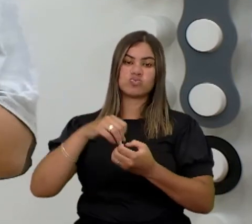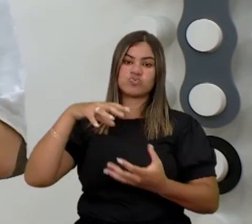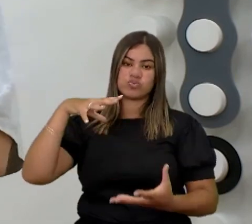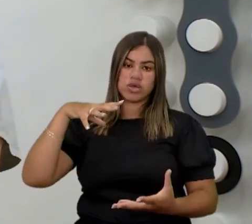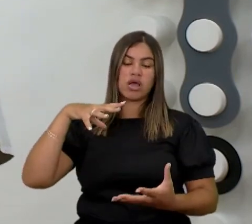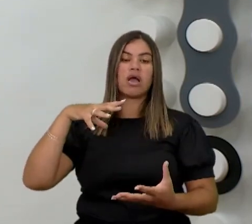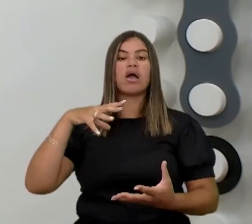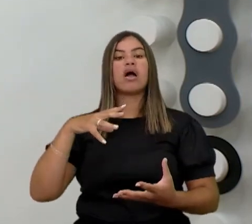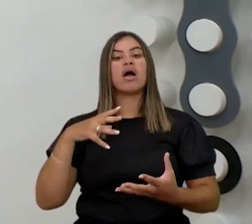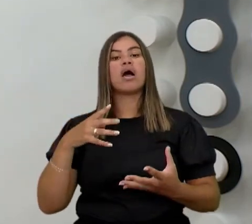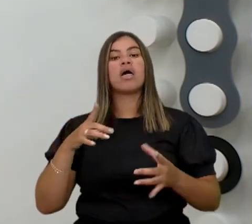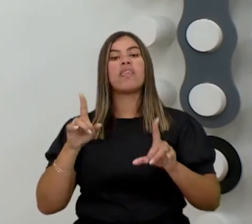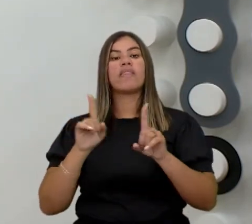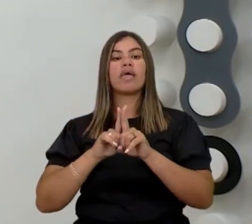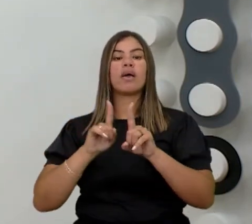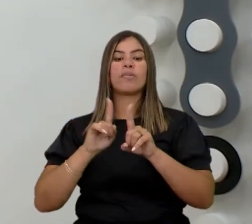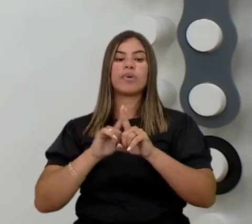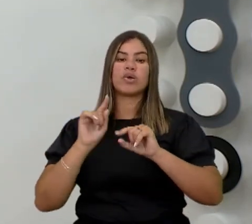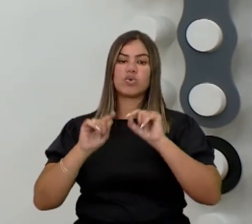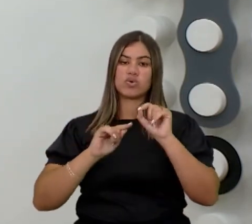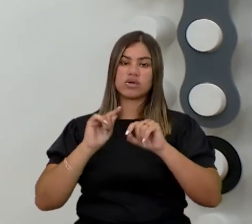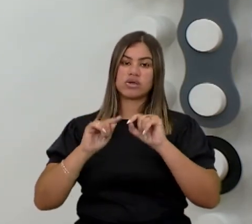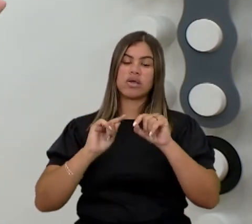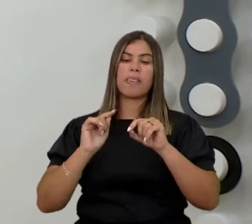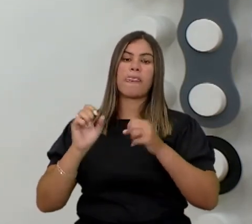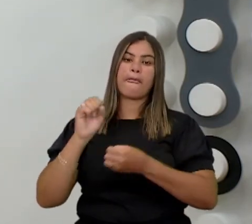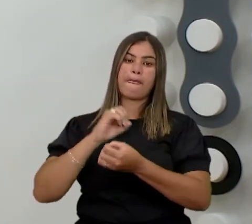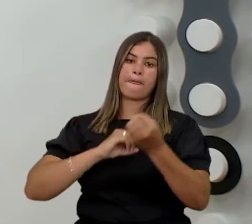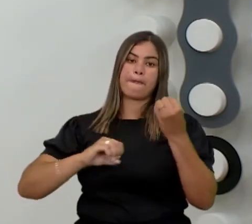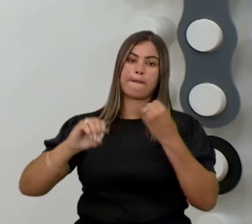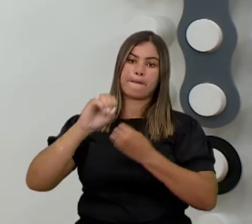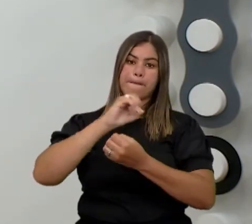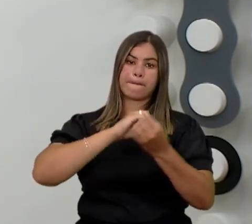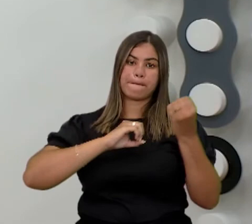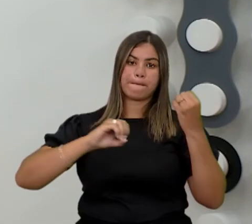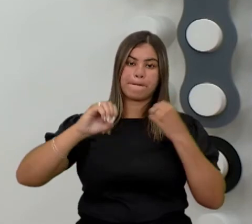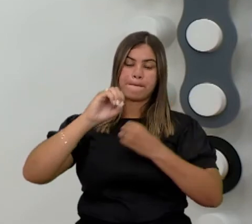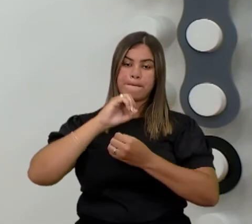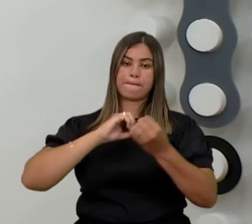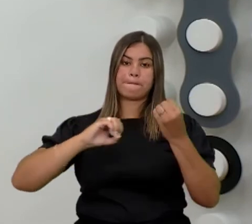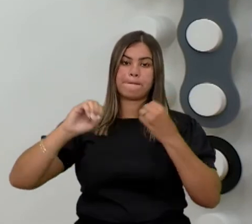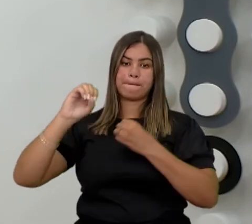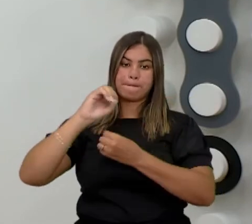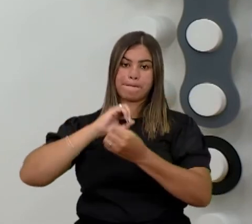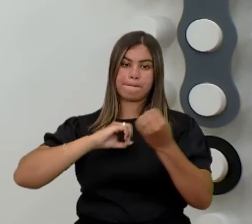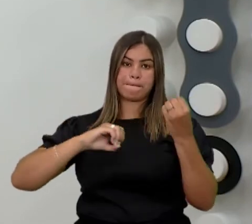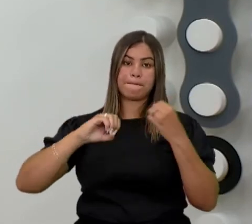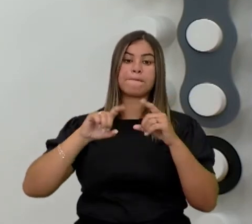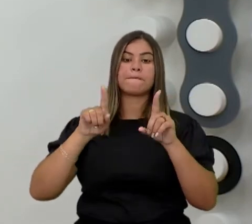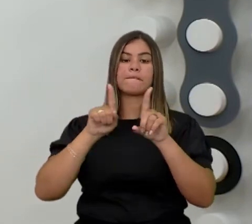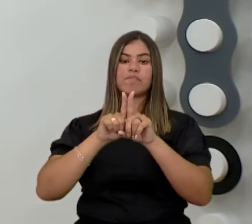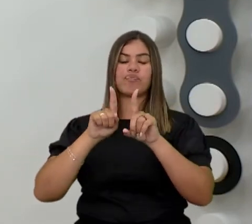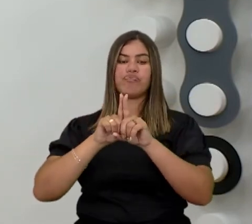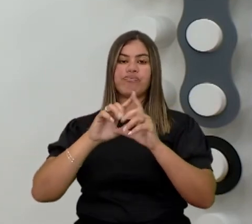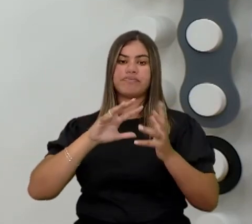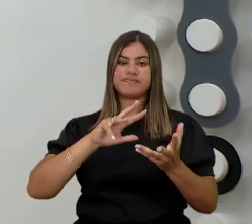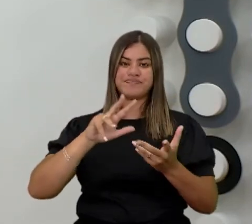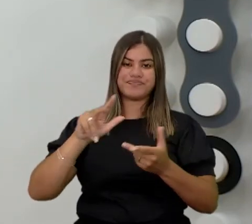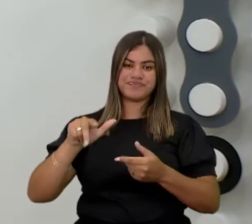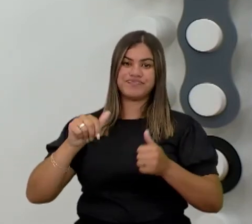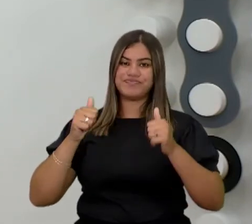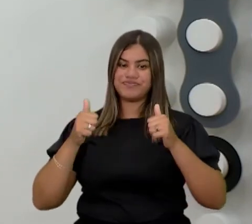aí do nosso sistema, que no caso aí chama sistema solar, e do nosso planeta, tá